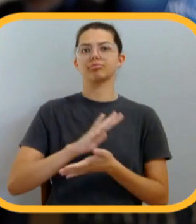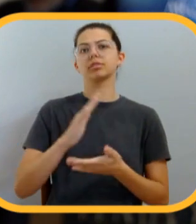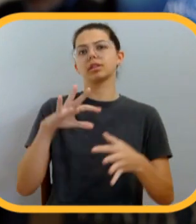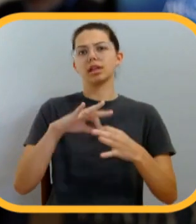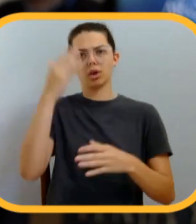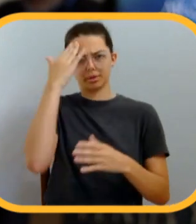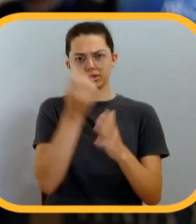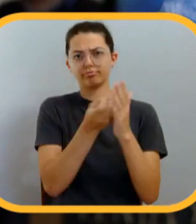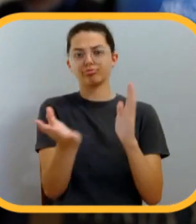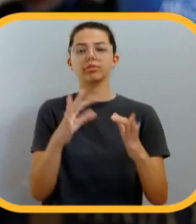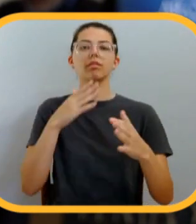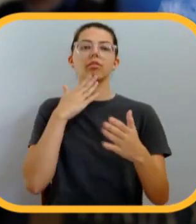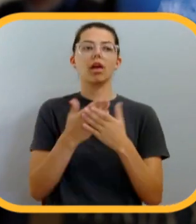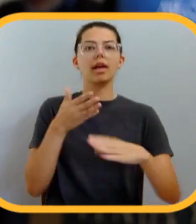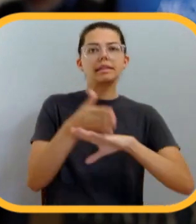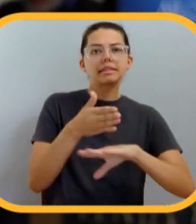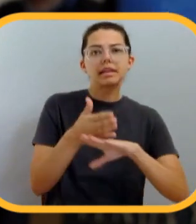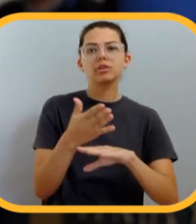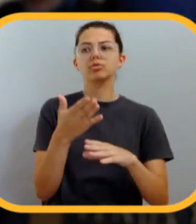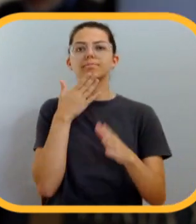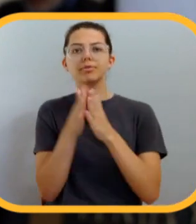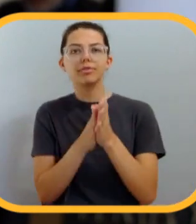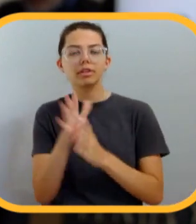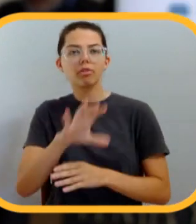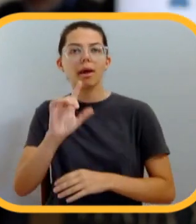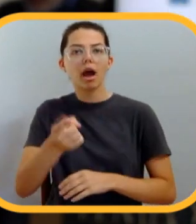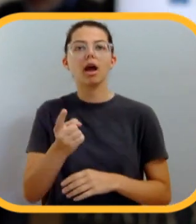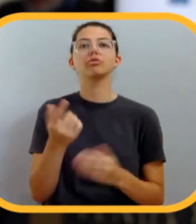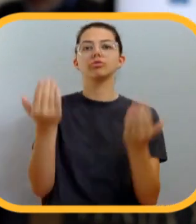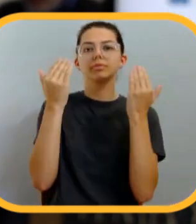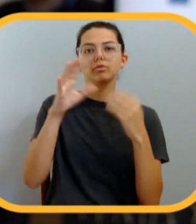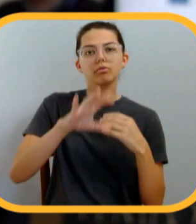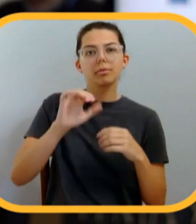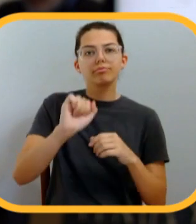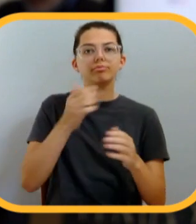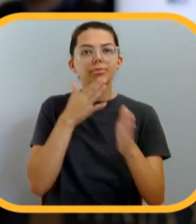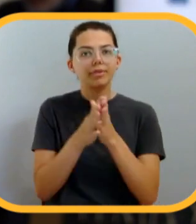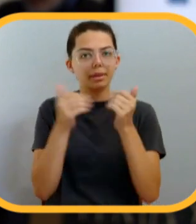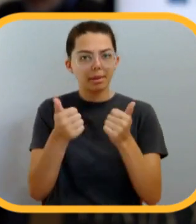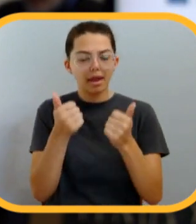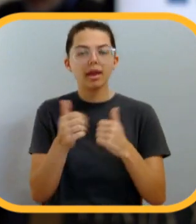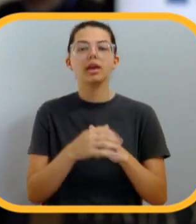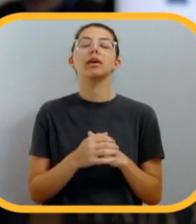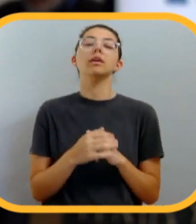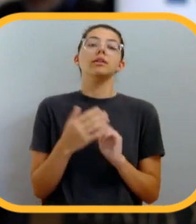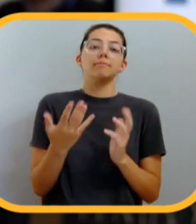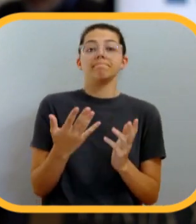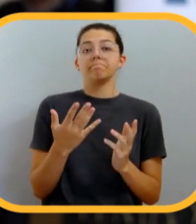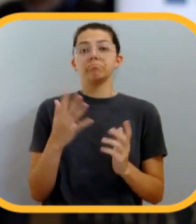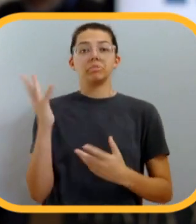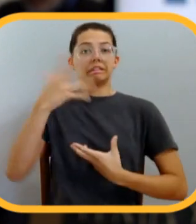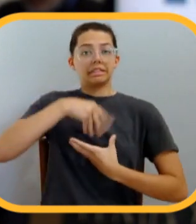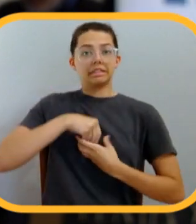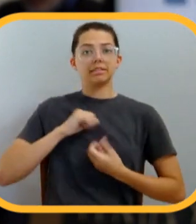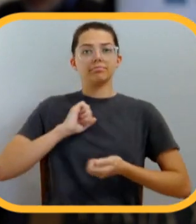conjunto de competências que tratam do acesso, do uso, da correta utilização dos meios de comunicação e, portanto, eu diria que